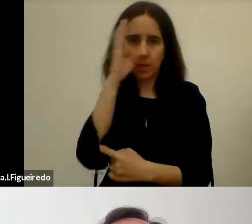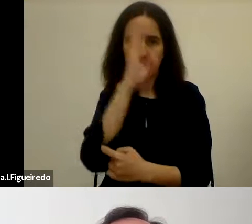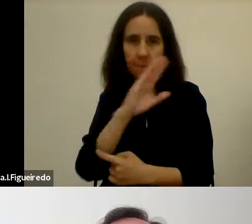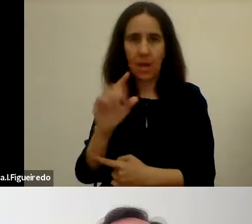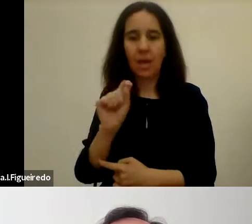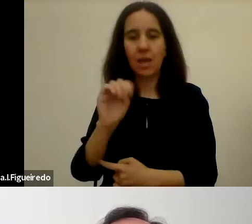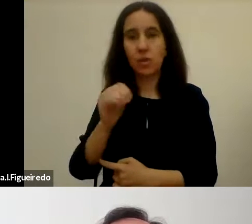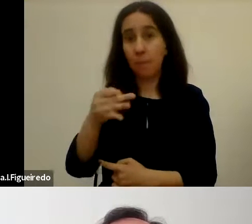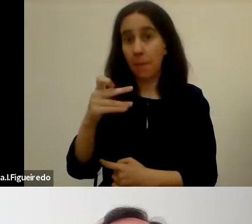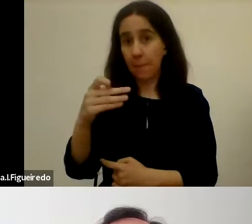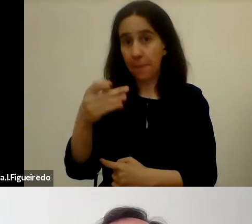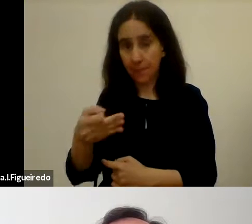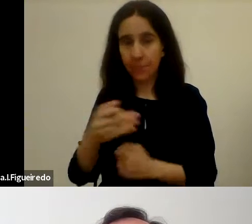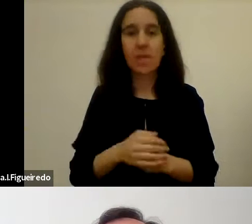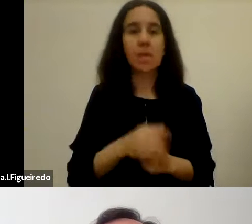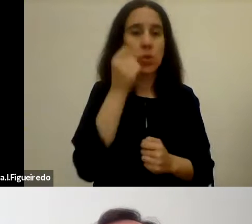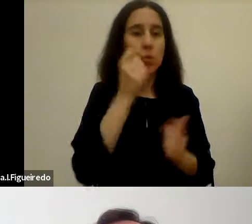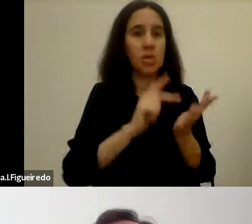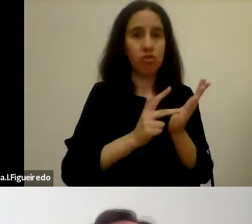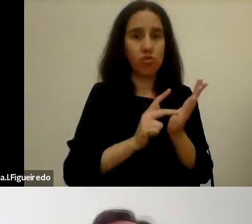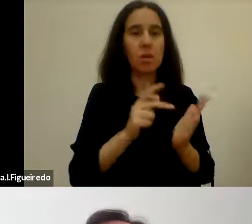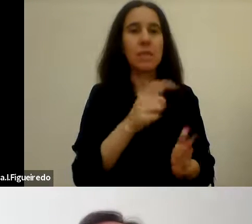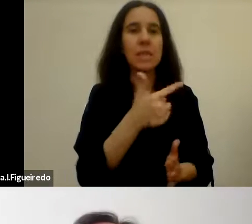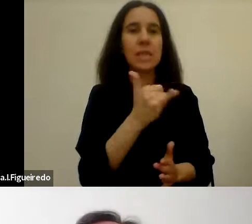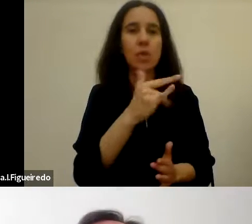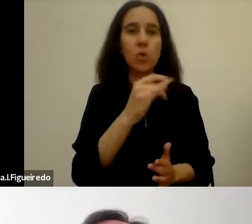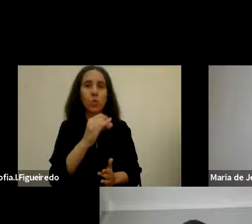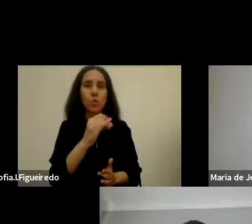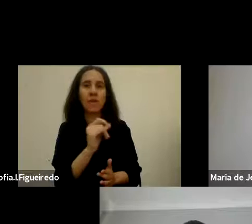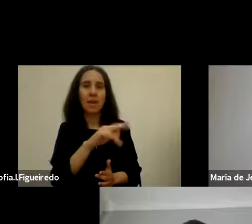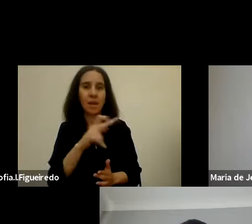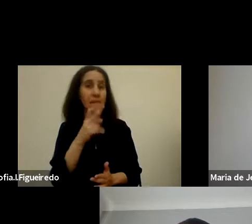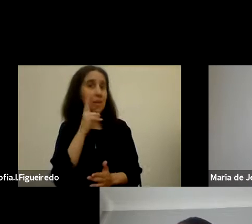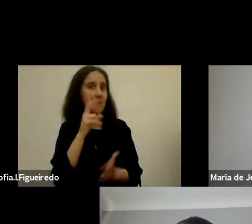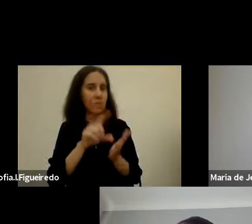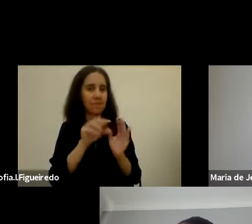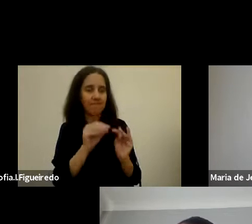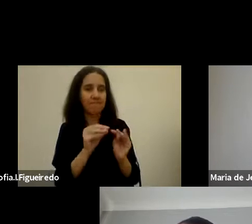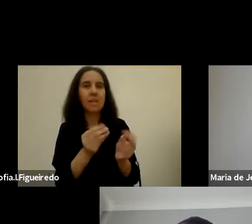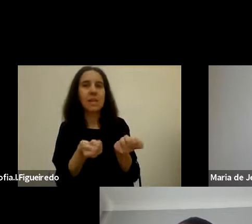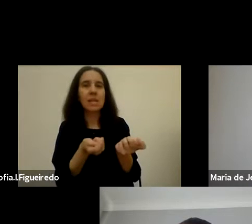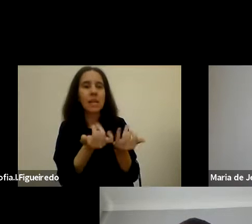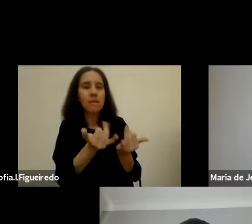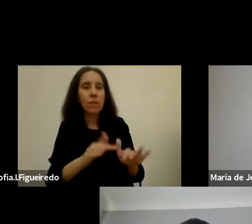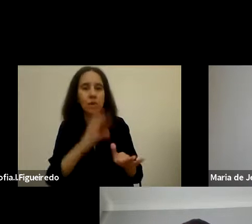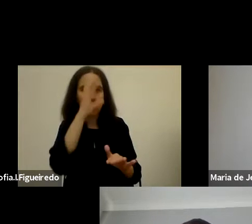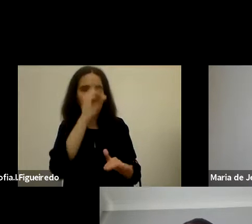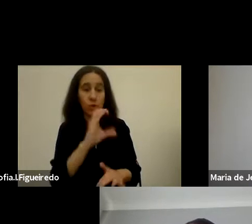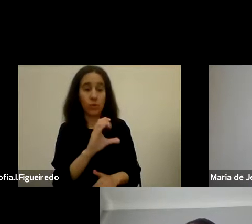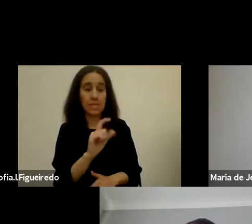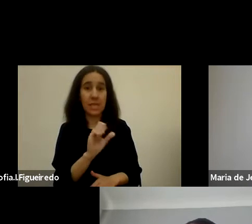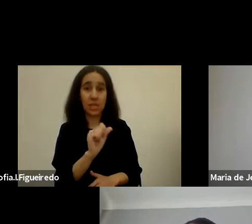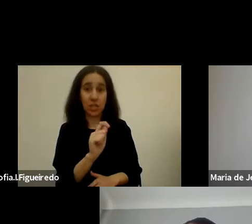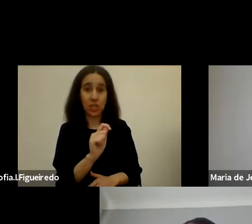ESPAP, e o engenheiro Tito Vieira, diretor do Centro de Gestão da Rede Informática do Governo, CEGER.